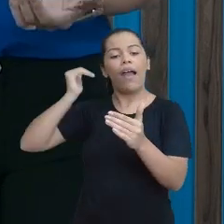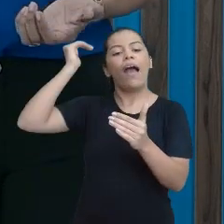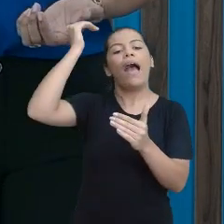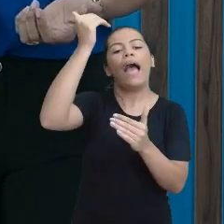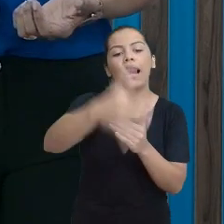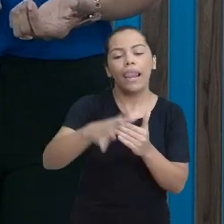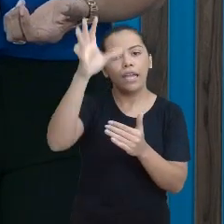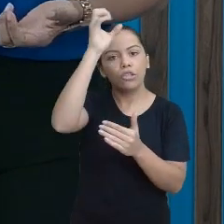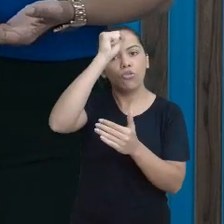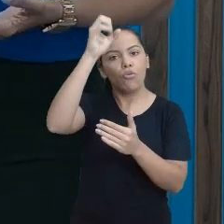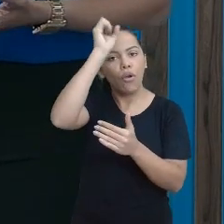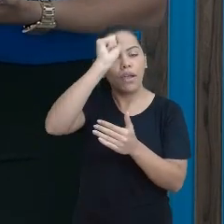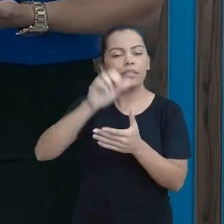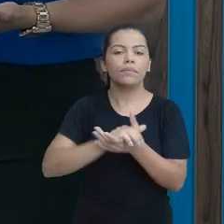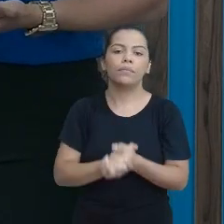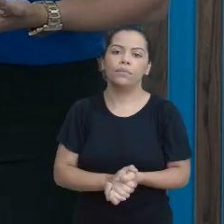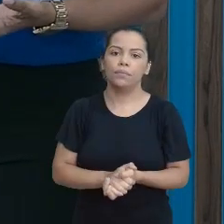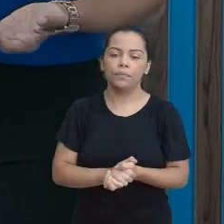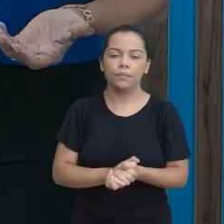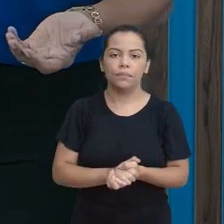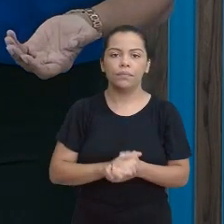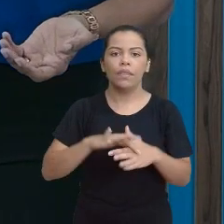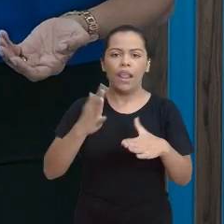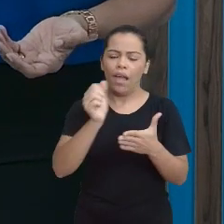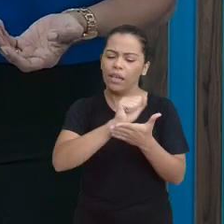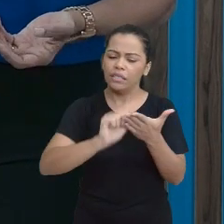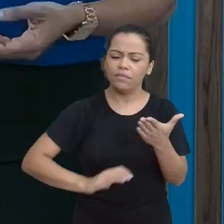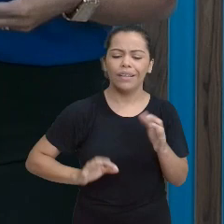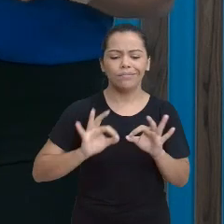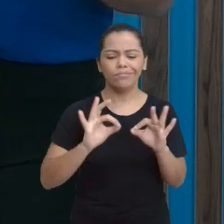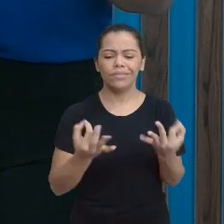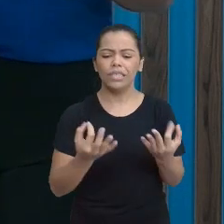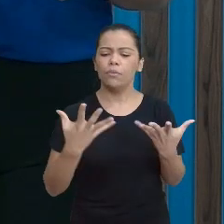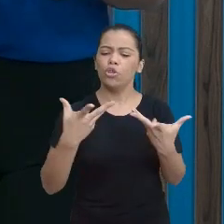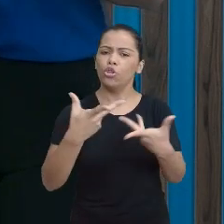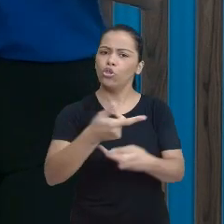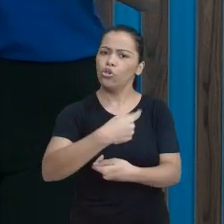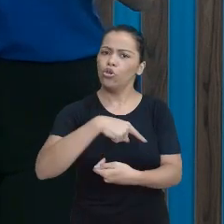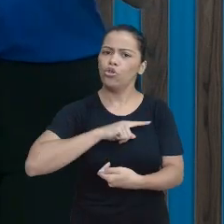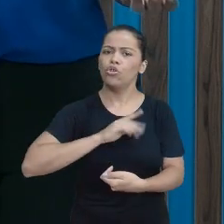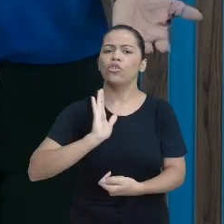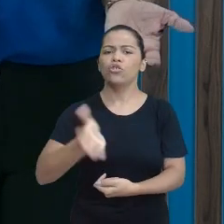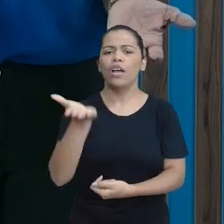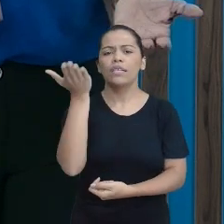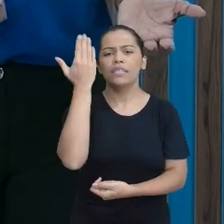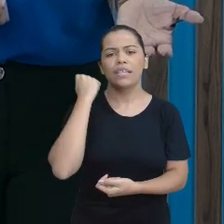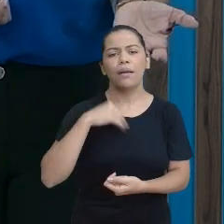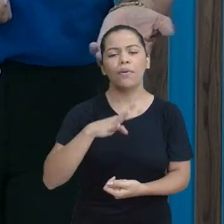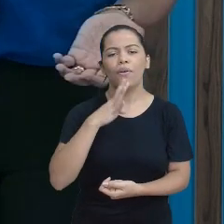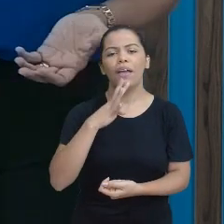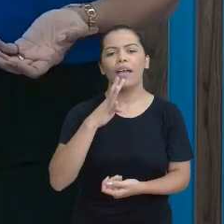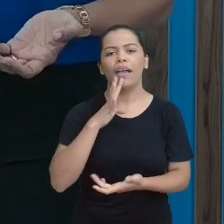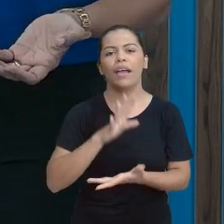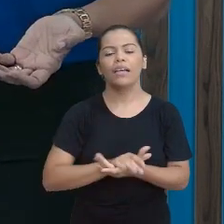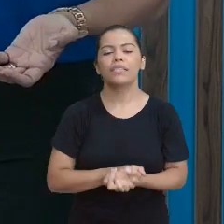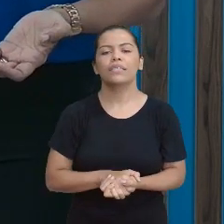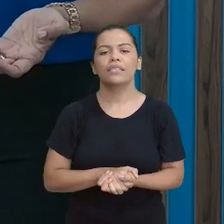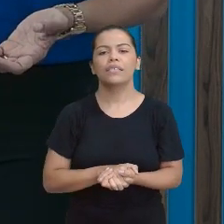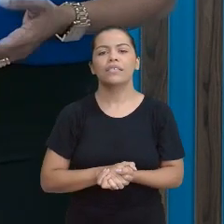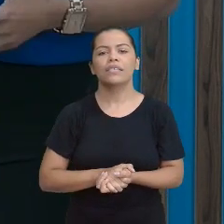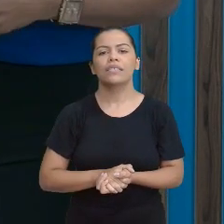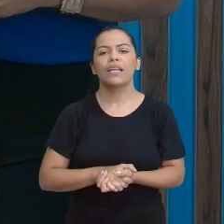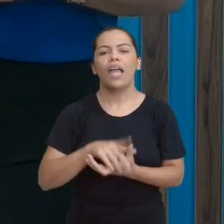aos conhecimentos. Então, é uma atividade muito simples, né, que todos nós estamos muito familiarizados com ela, uma atividade